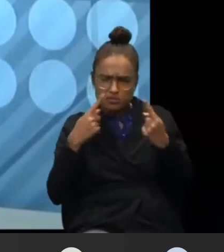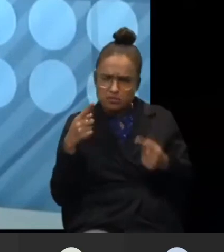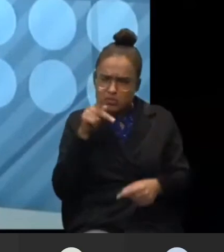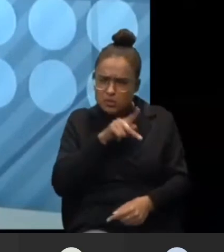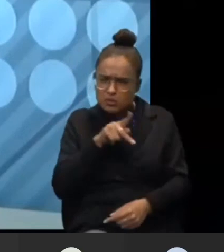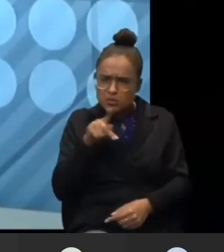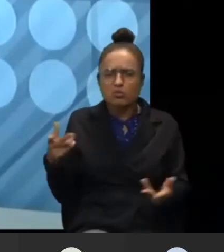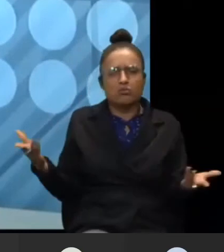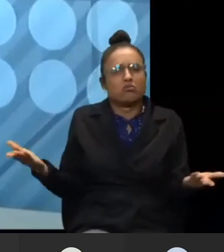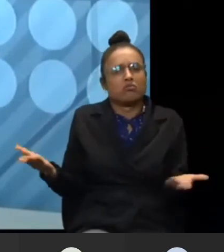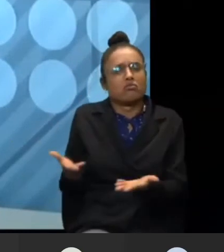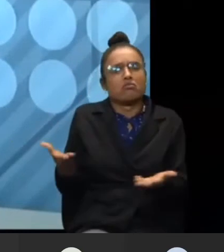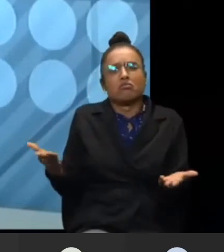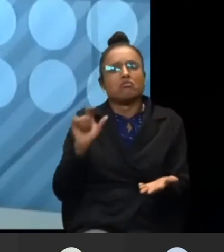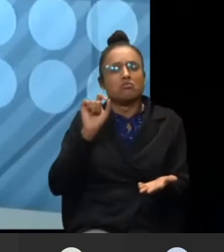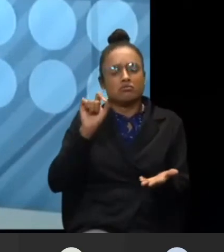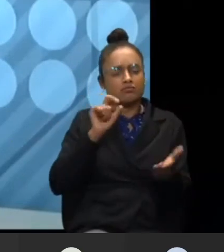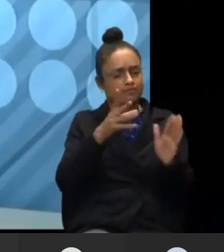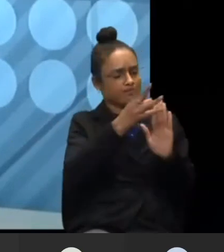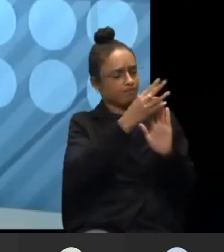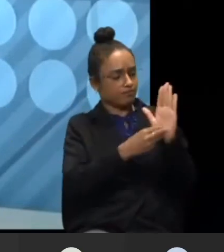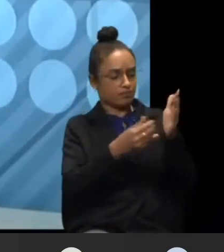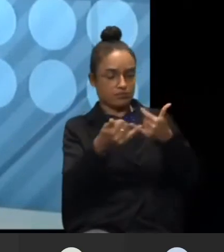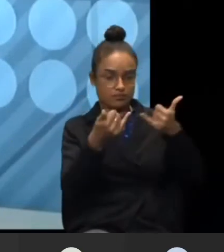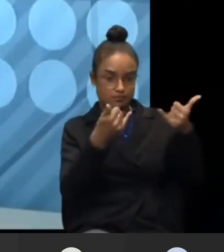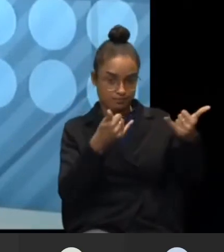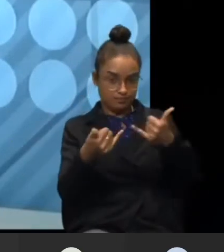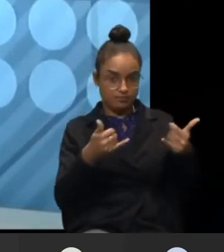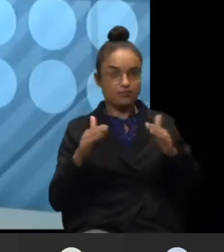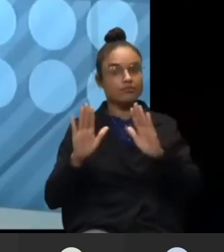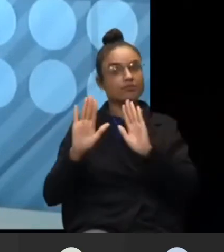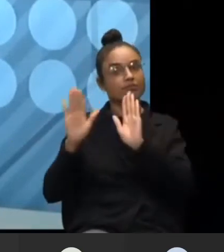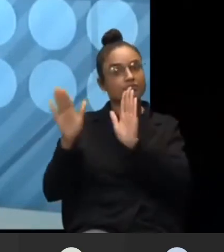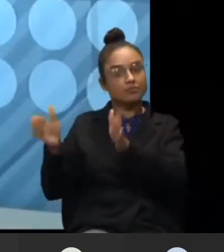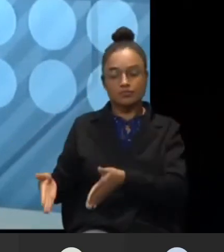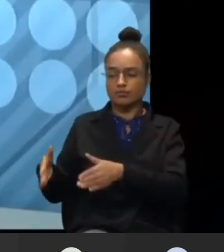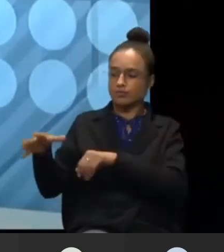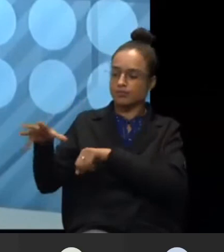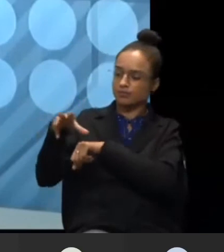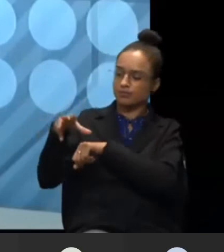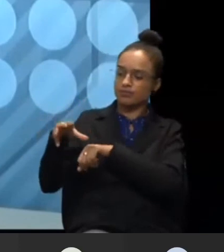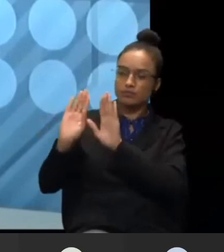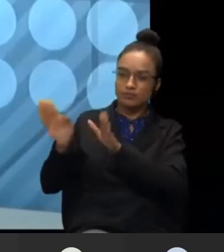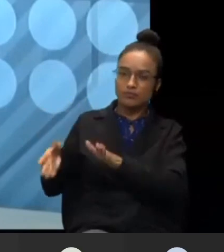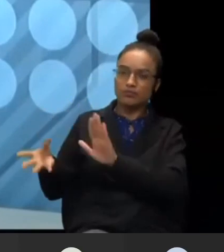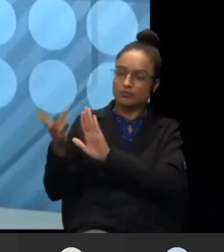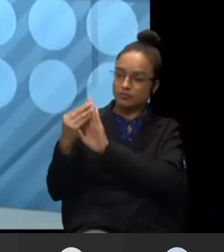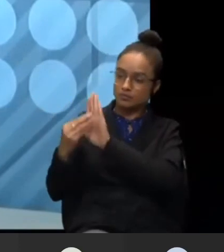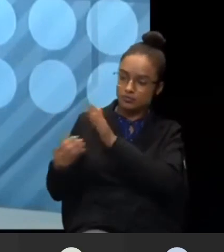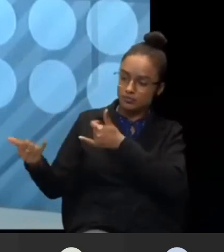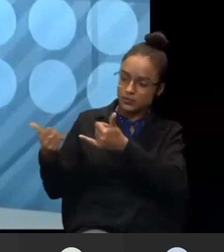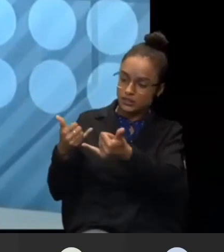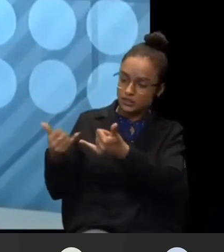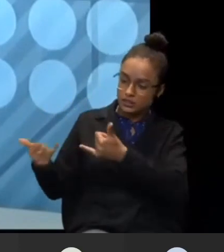professor, agora, tendo esses dados em mãos, então nós coletamos primeiramente o peso da nossa amostra, no